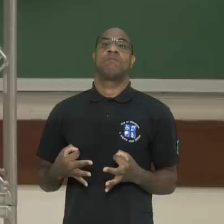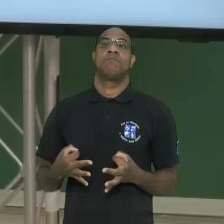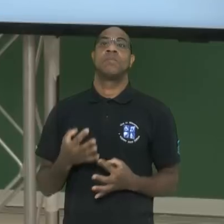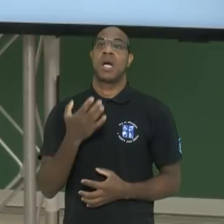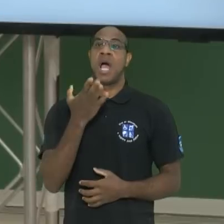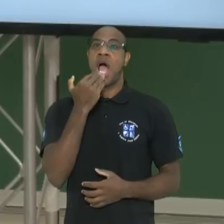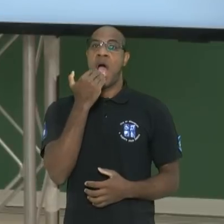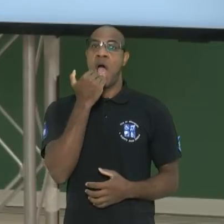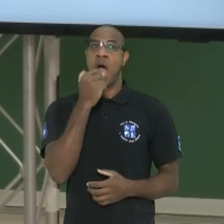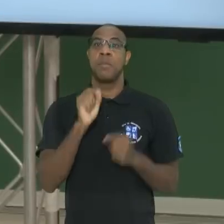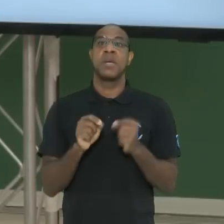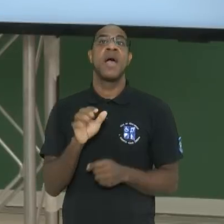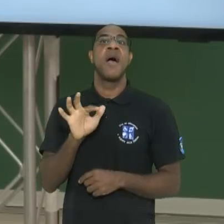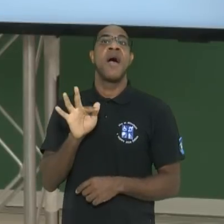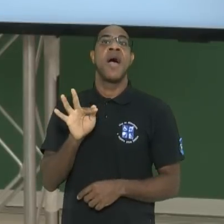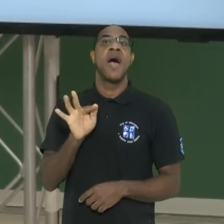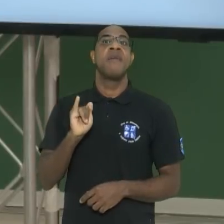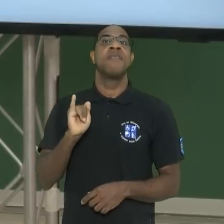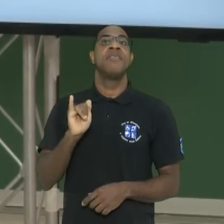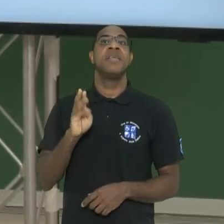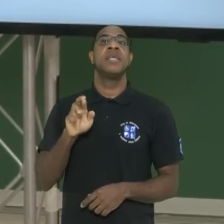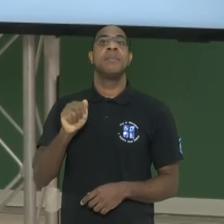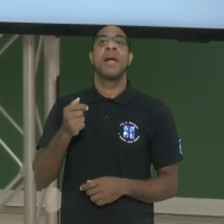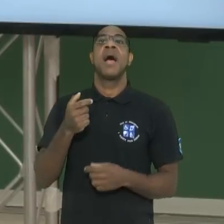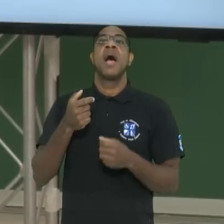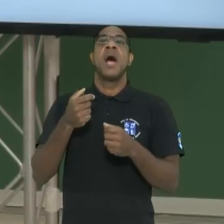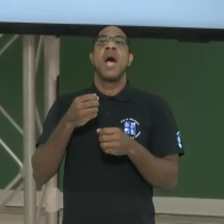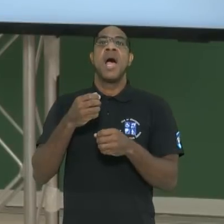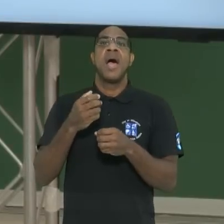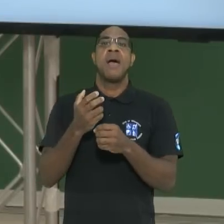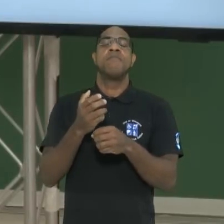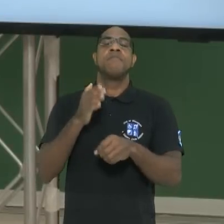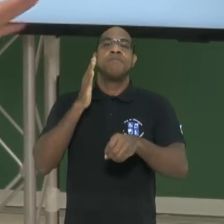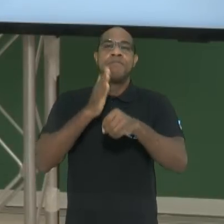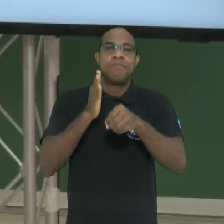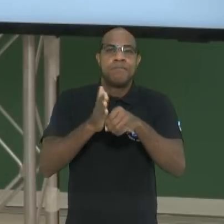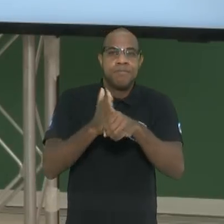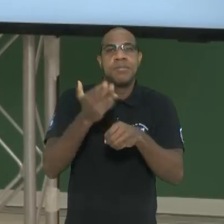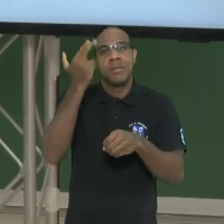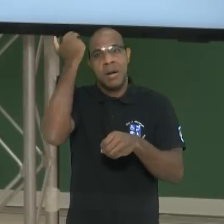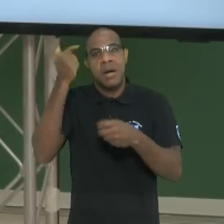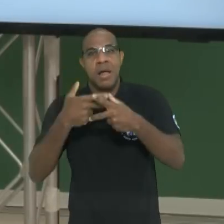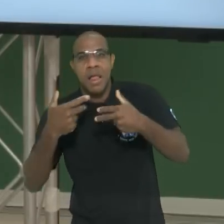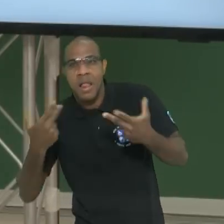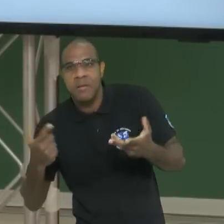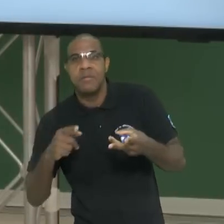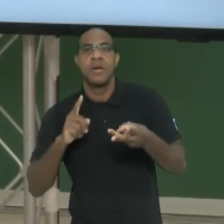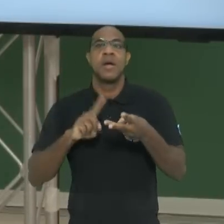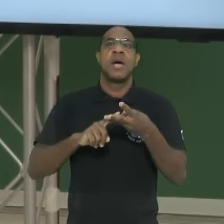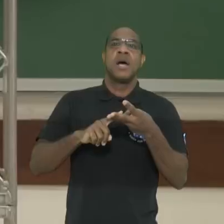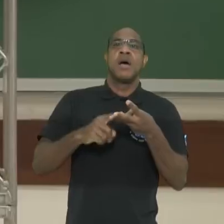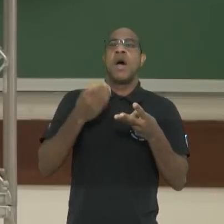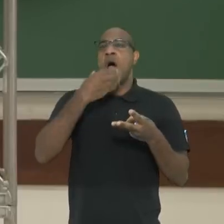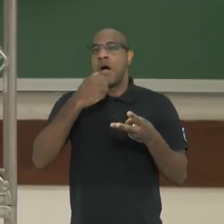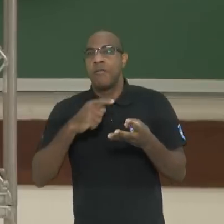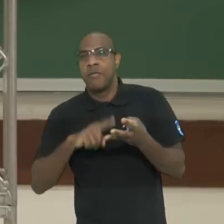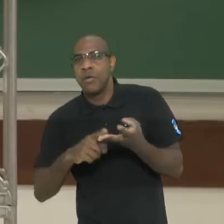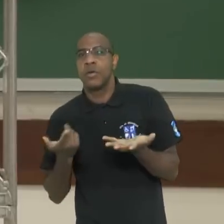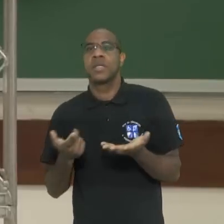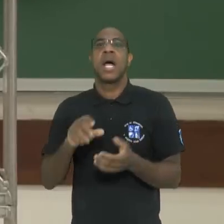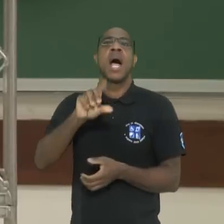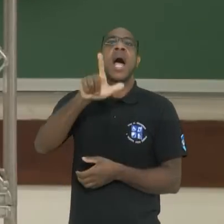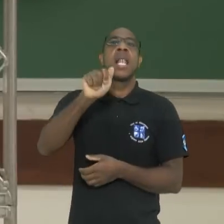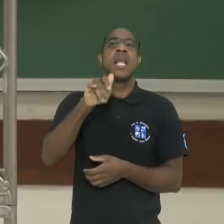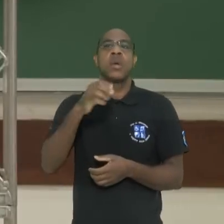ingerindo fibras, verduras, frutas, legumes, para que você mantenha então o equilíbrio e que essas bactérias